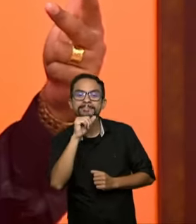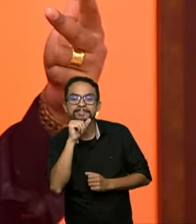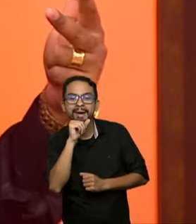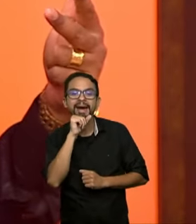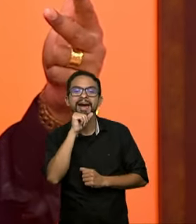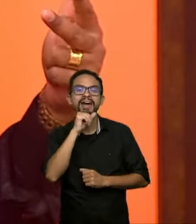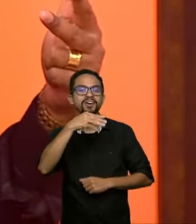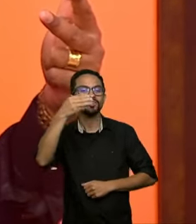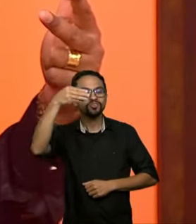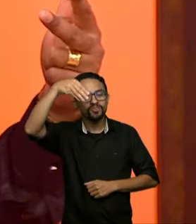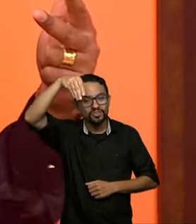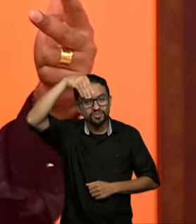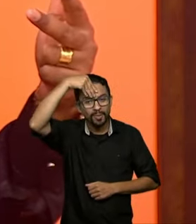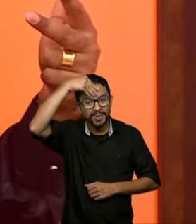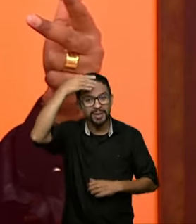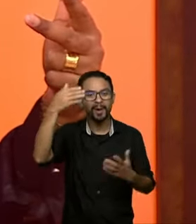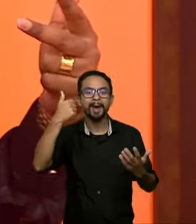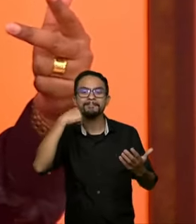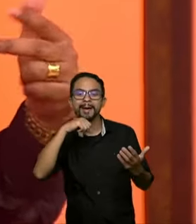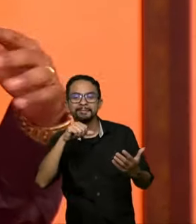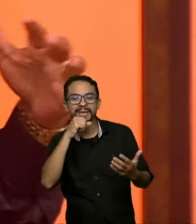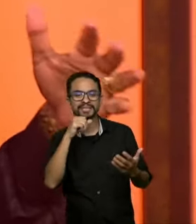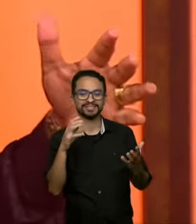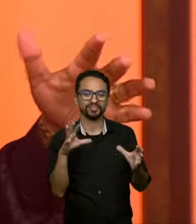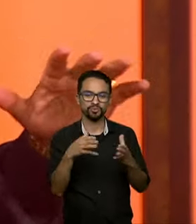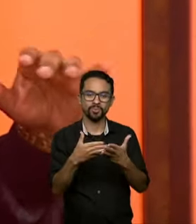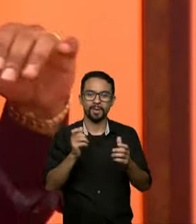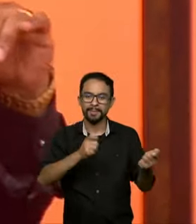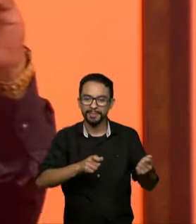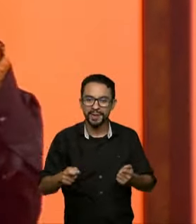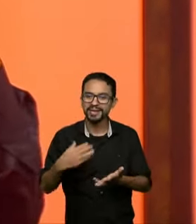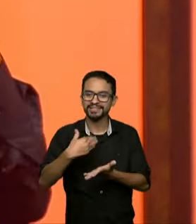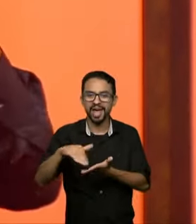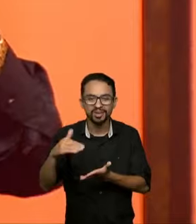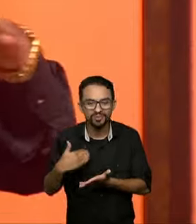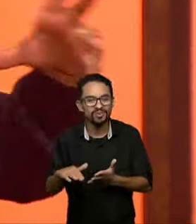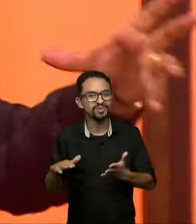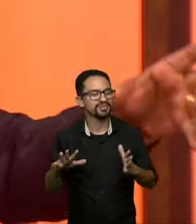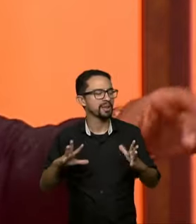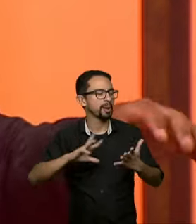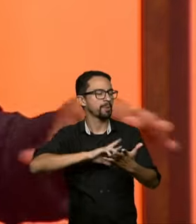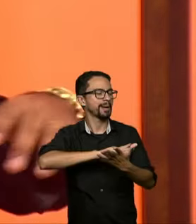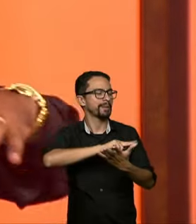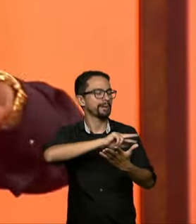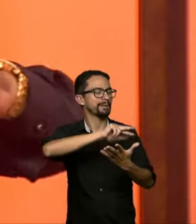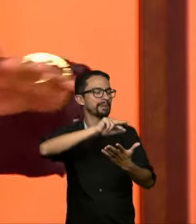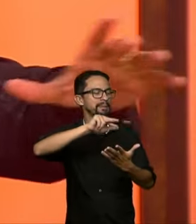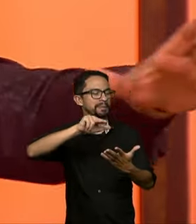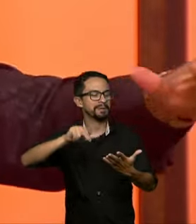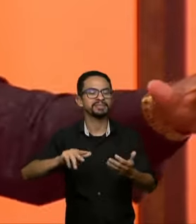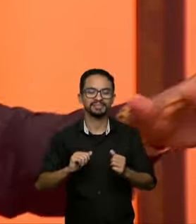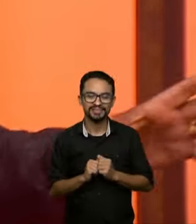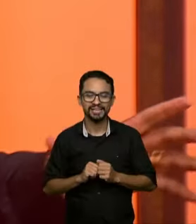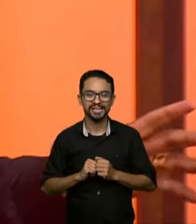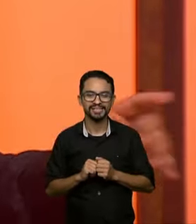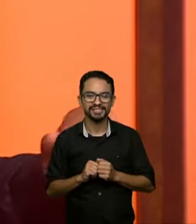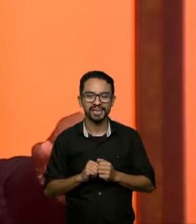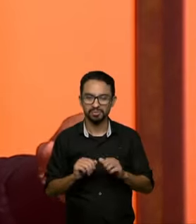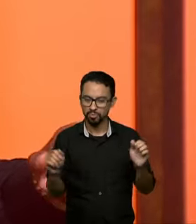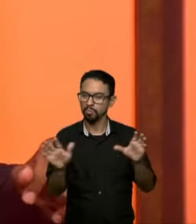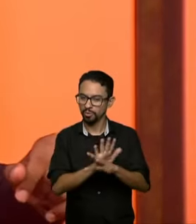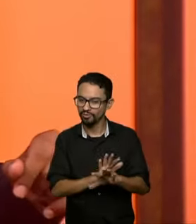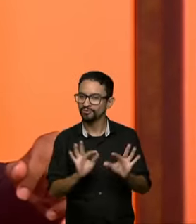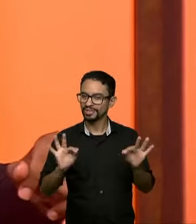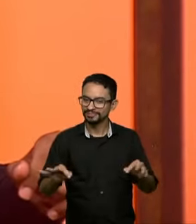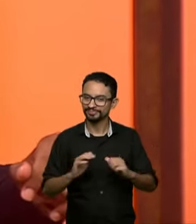um sobrinho... Né? Uma banda, um escritório, um estúdio, mas não sei o quê, todo kit, né, minha